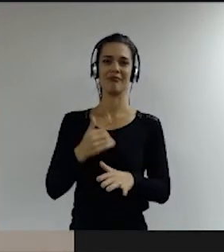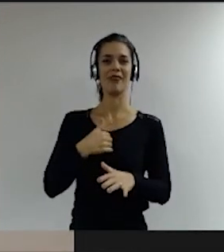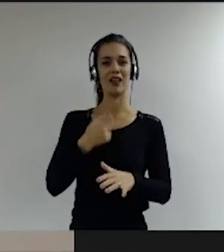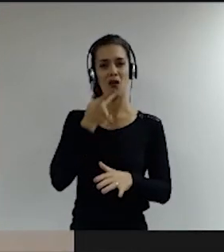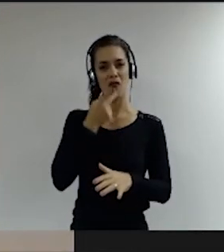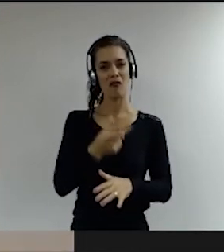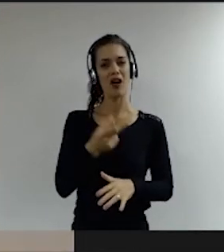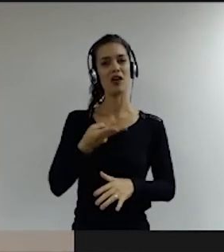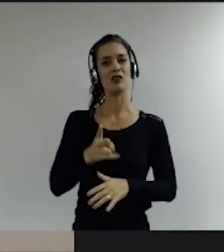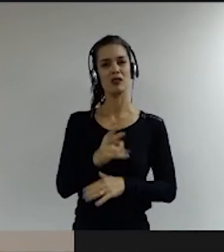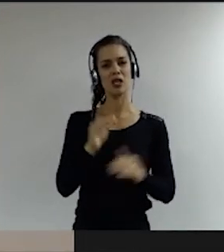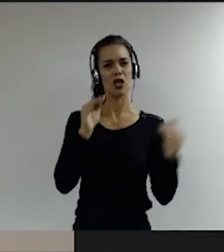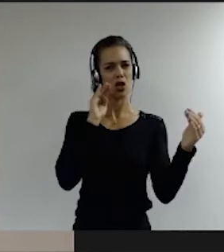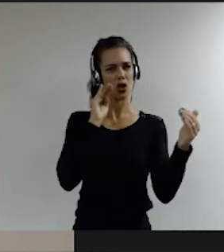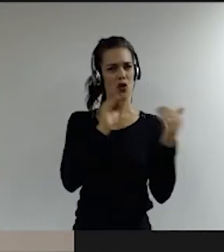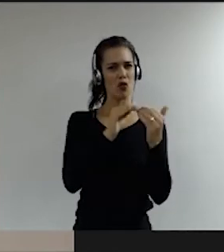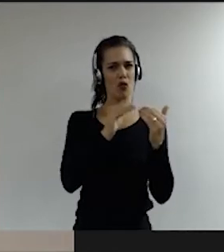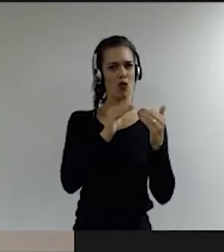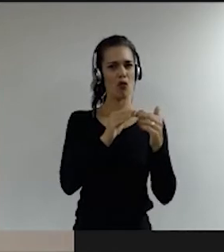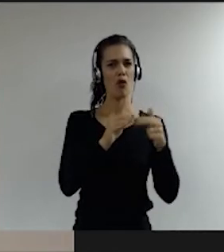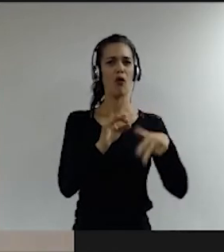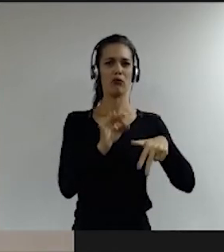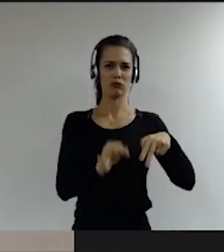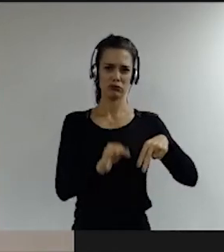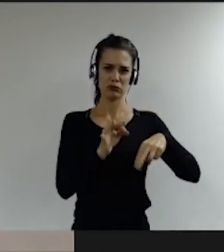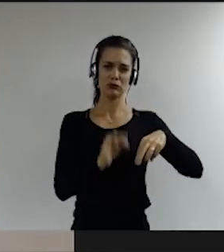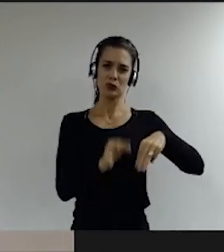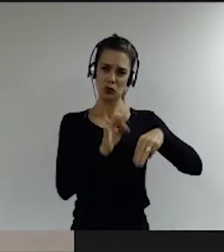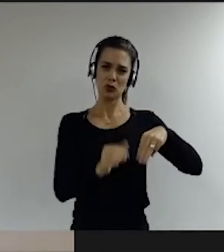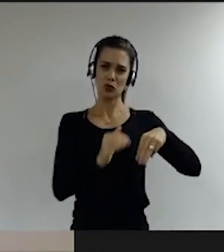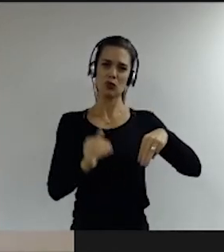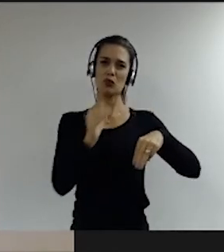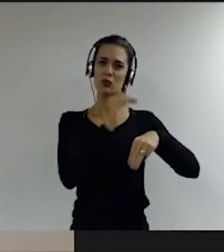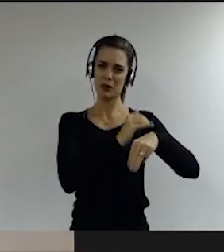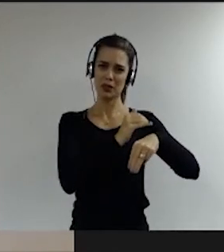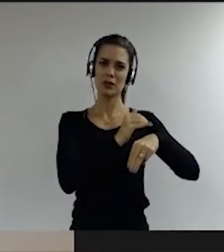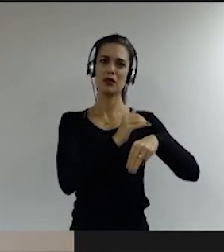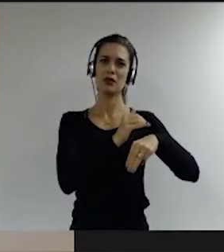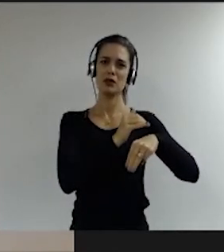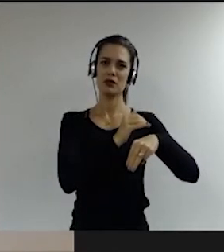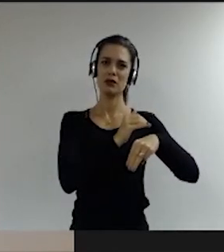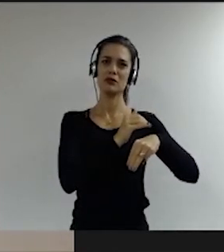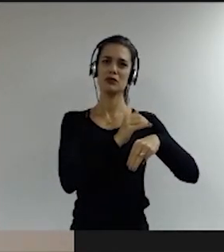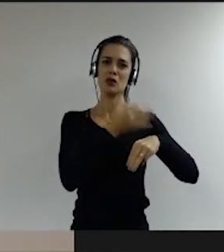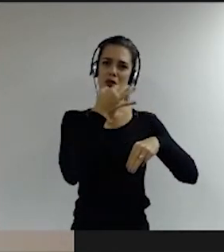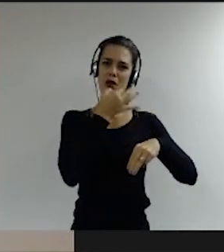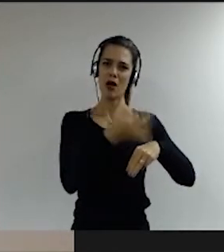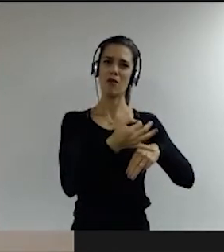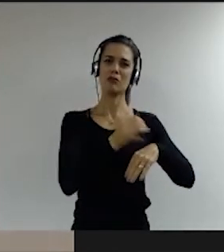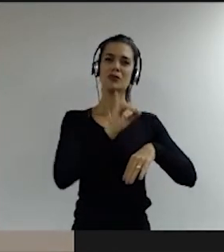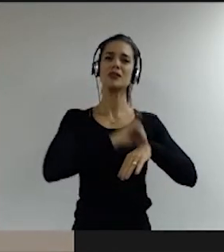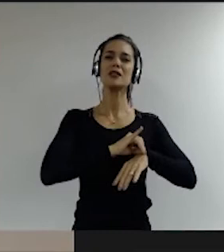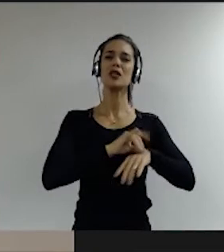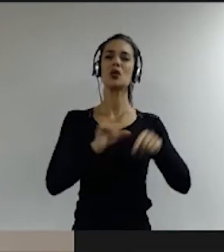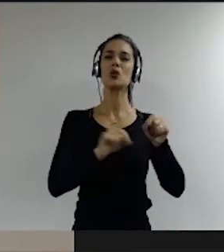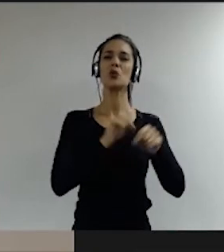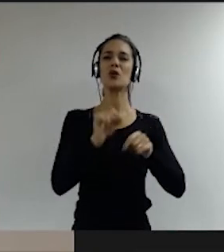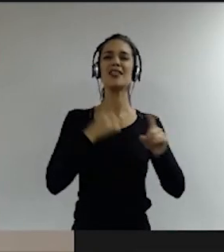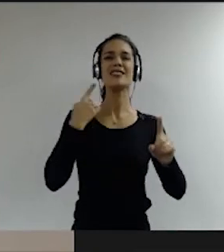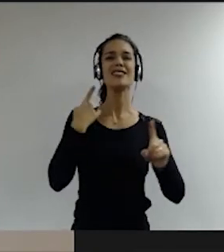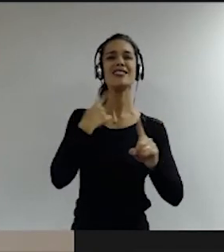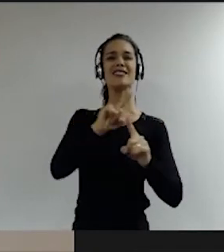digo sempre, e concordo com o ministro nos pontos centrais, que o grande